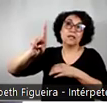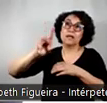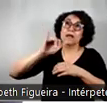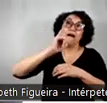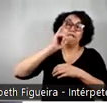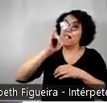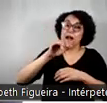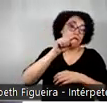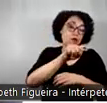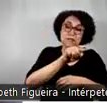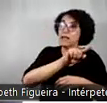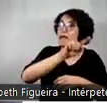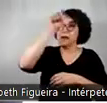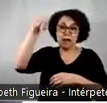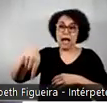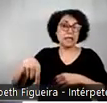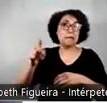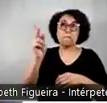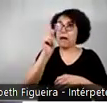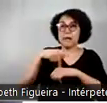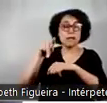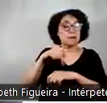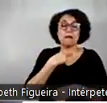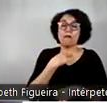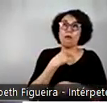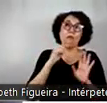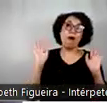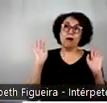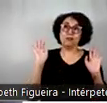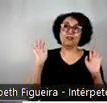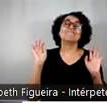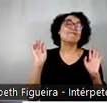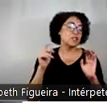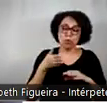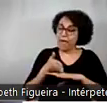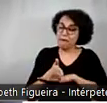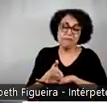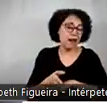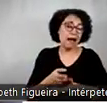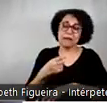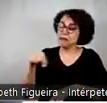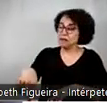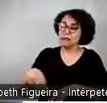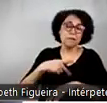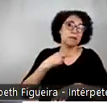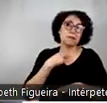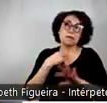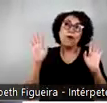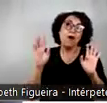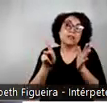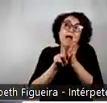migrar, né, não possa entrar nesse país que ela deseja, né? Então, é um caso